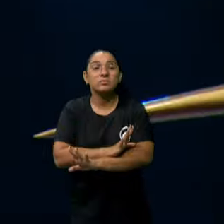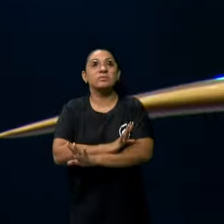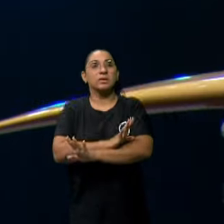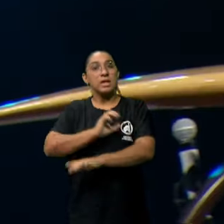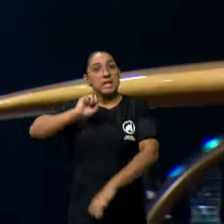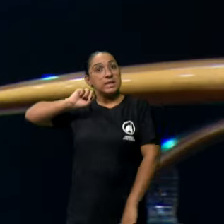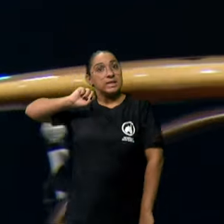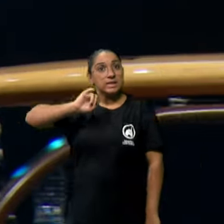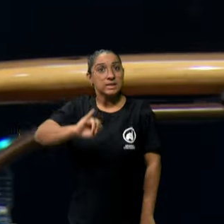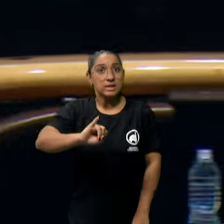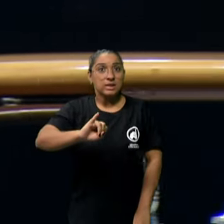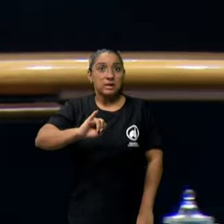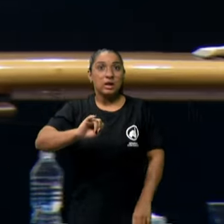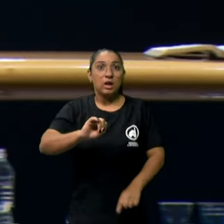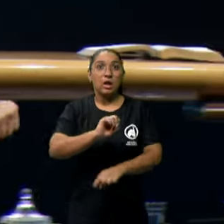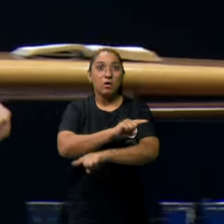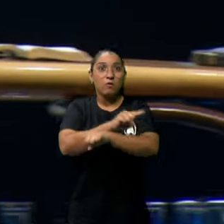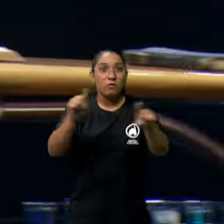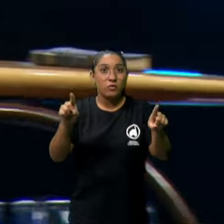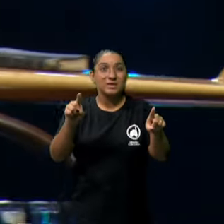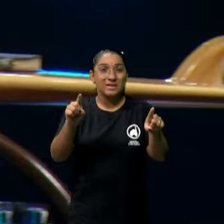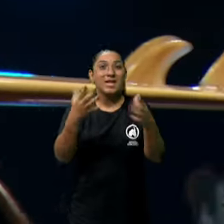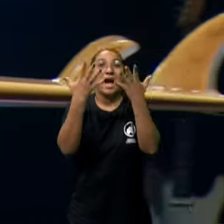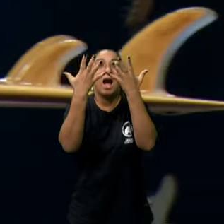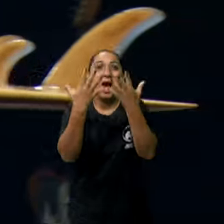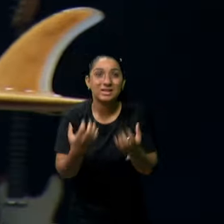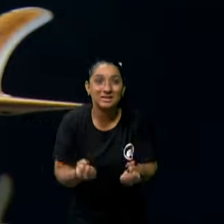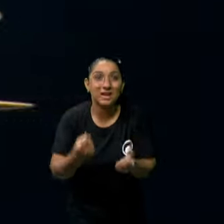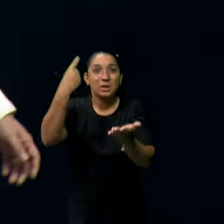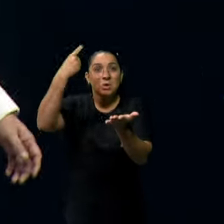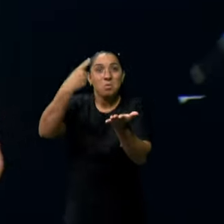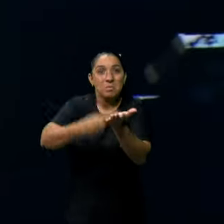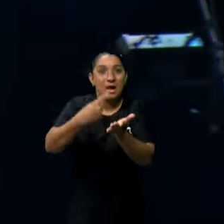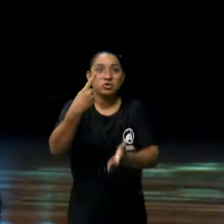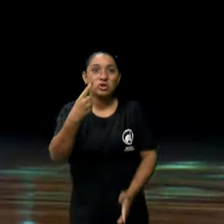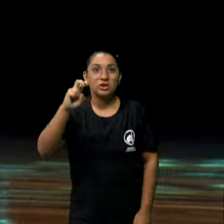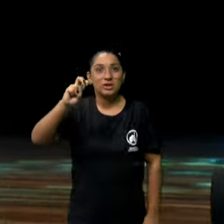se você é dessa pessoa coloca isso em pé jogo do